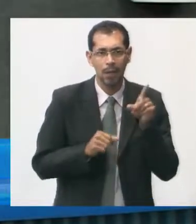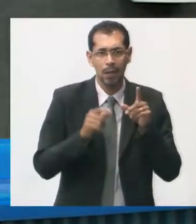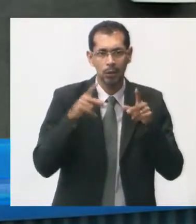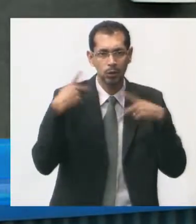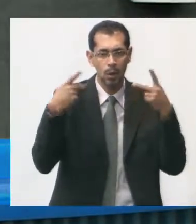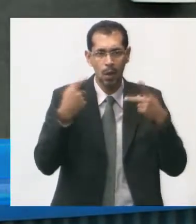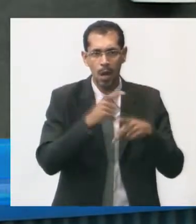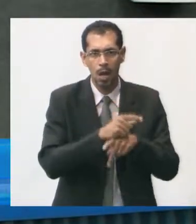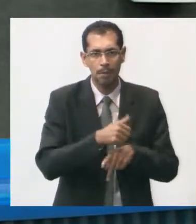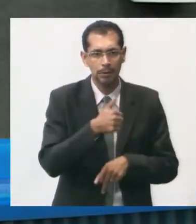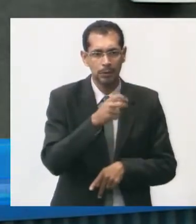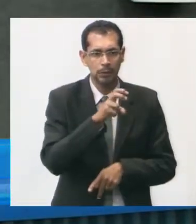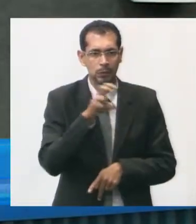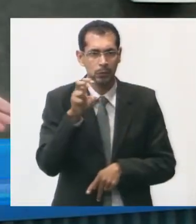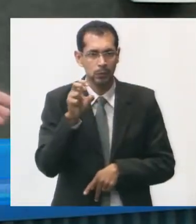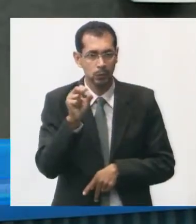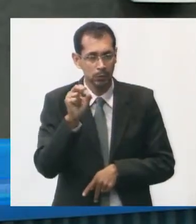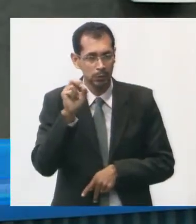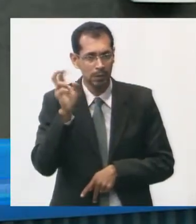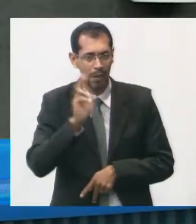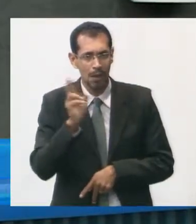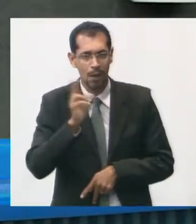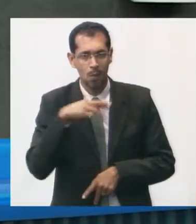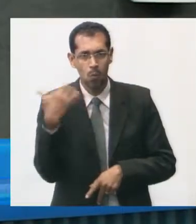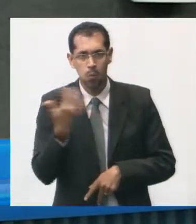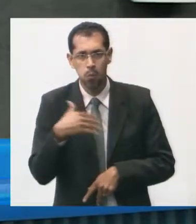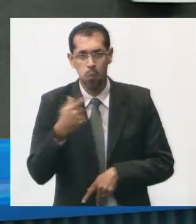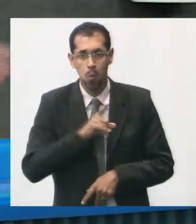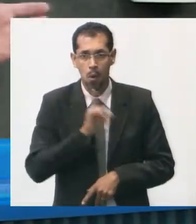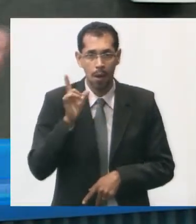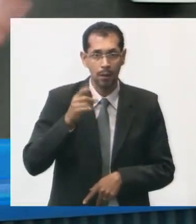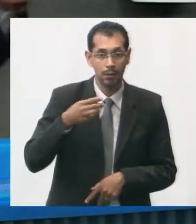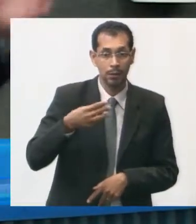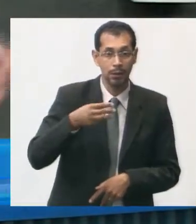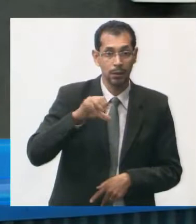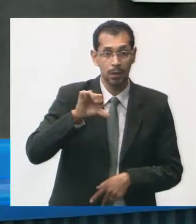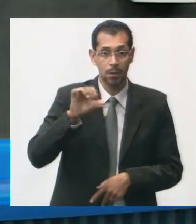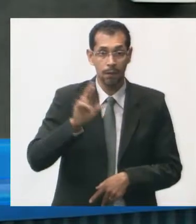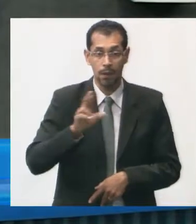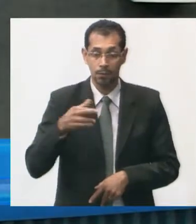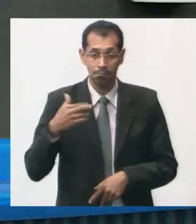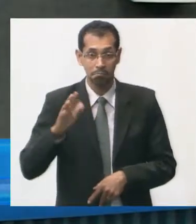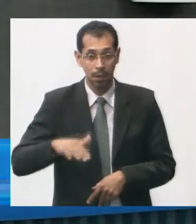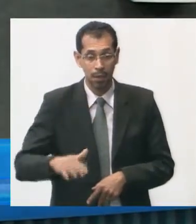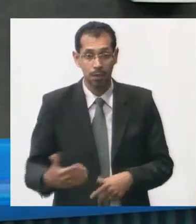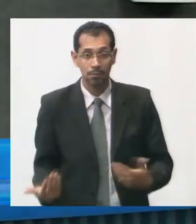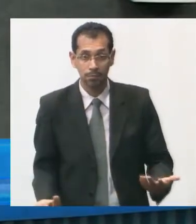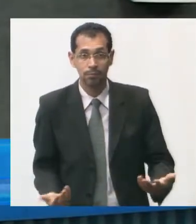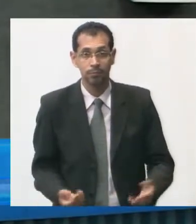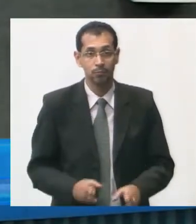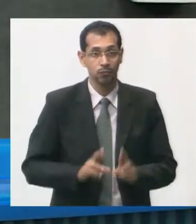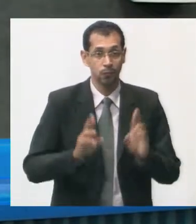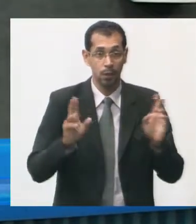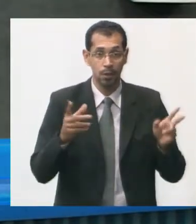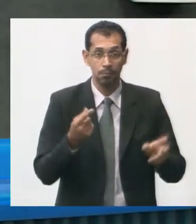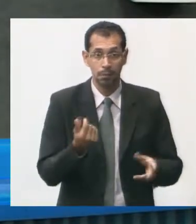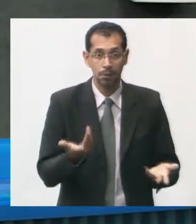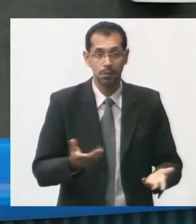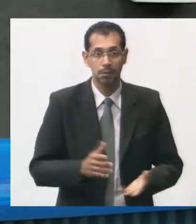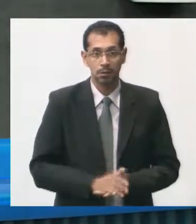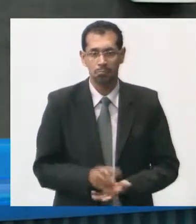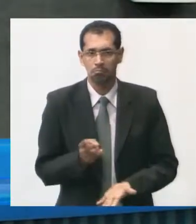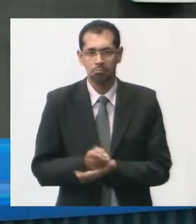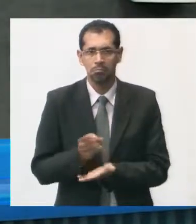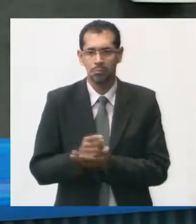Então, pode ter certeza, eu me comprometo com Vossa Excelência de poder ajudar, não só você, mas todos os vereadores, a vereadora Neuzinha aqui, que está sempre muito elegante aqui nessa